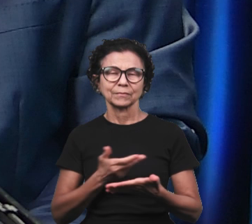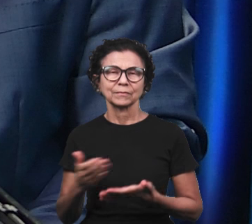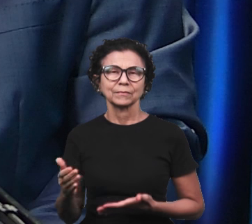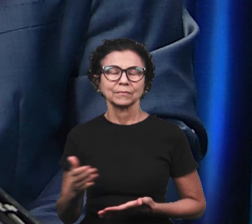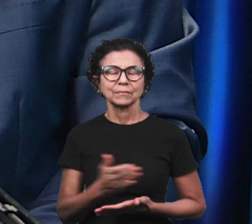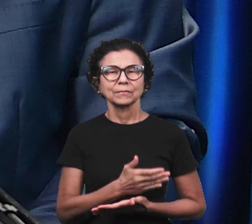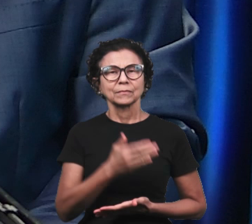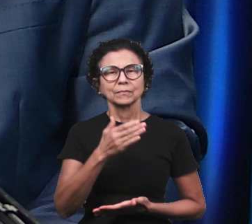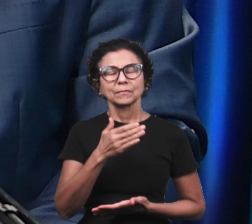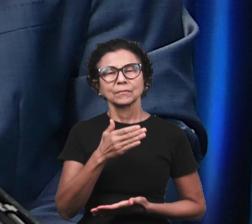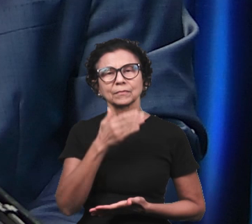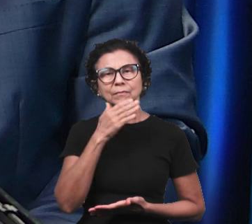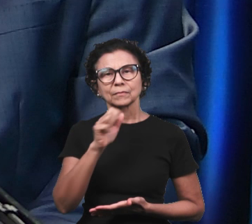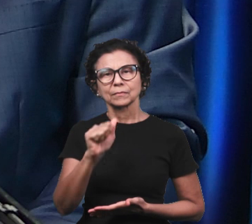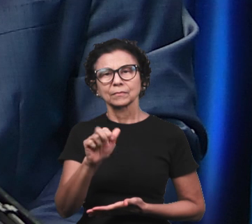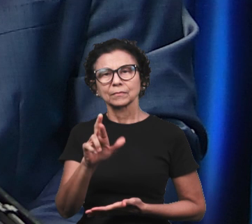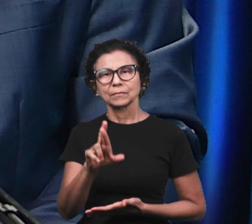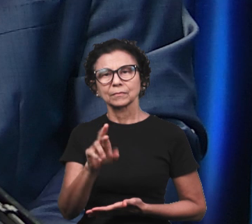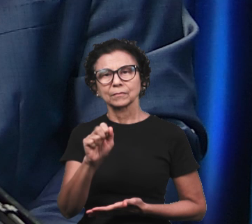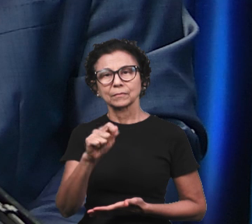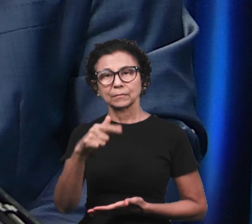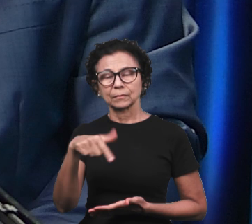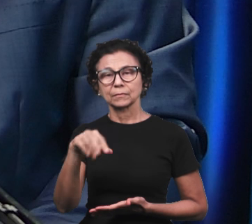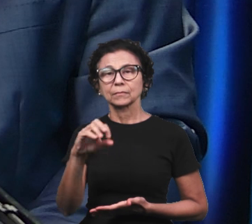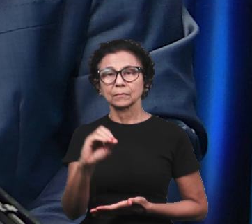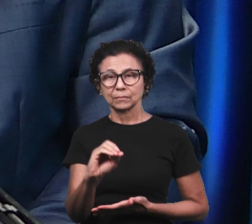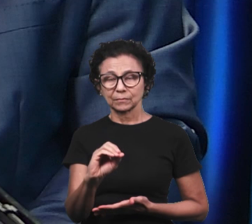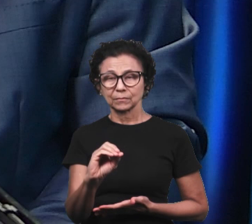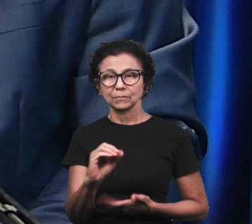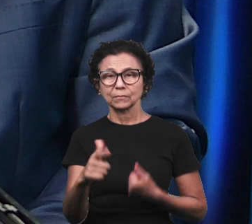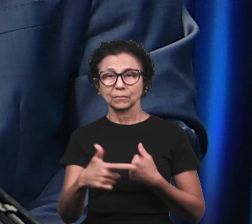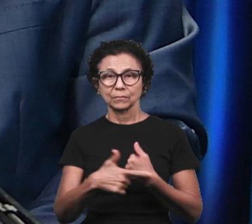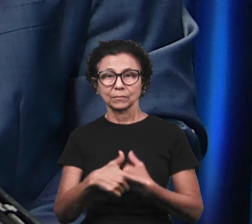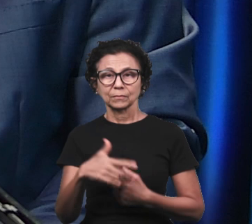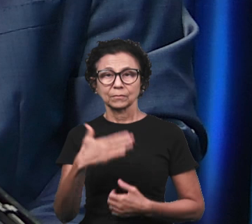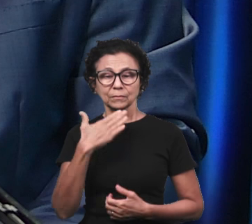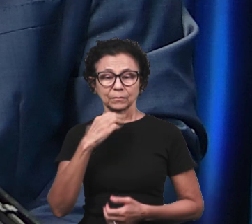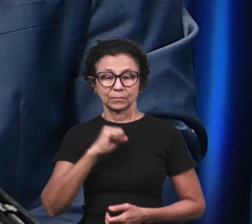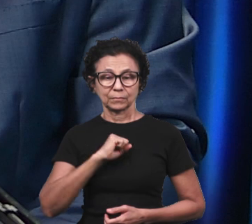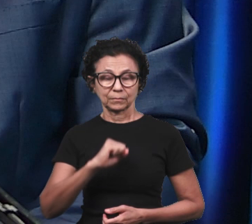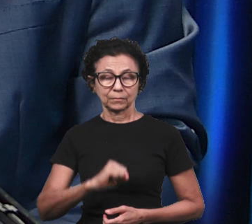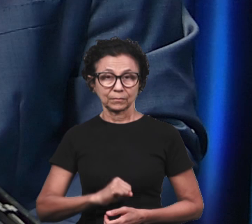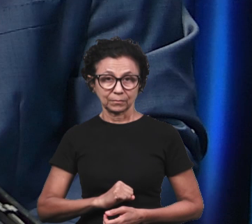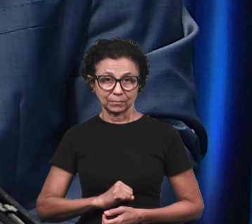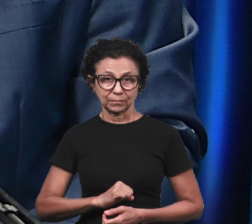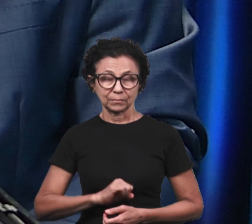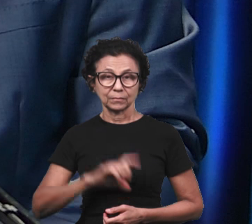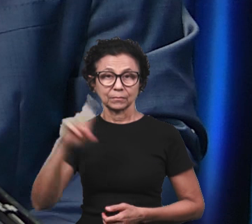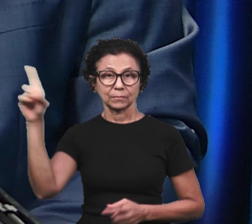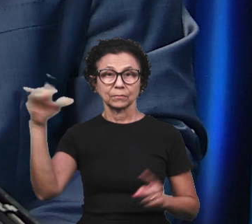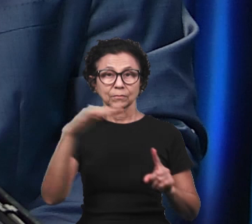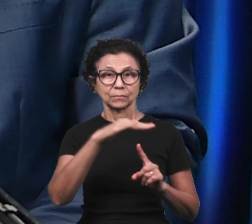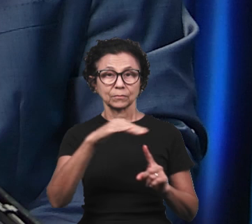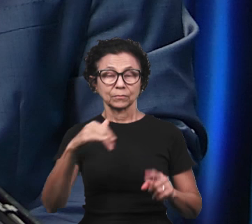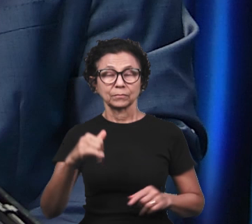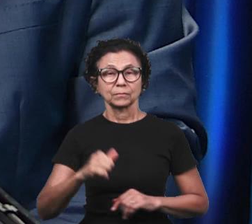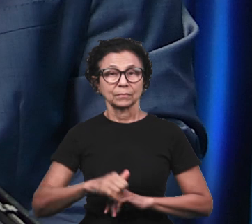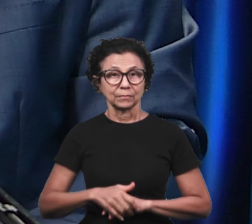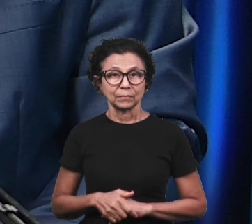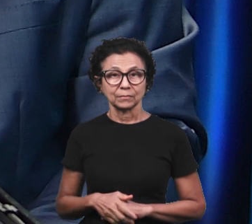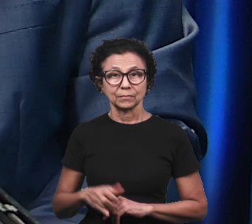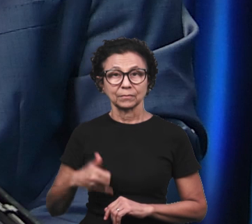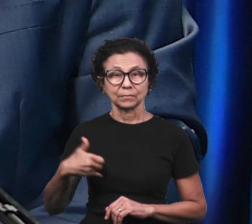para ser sacerdote. Arão foi chamado aos 85 anos, sendo ele irmão